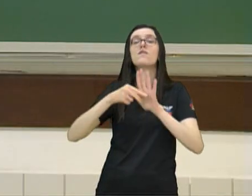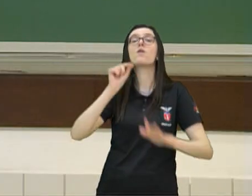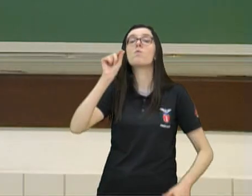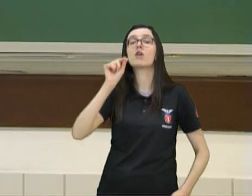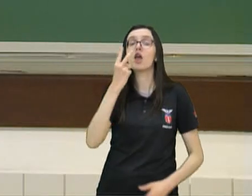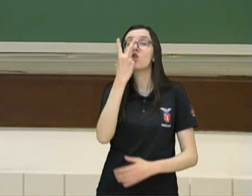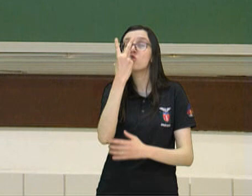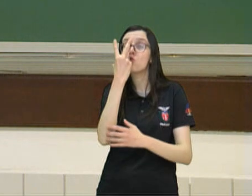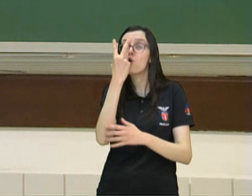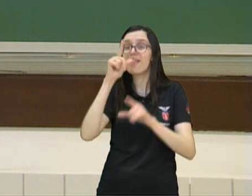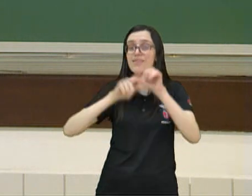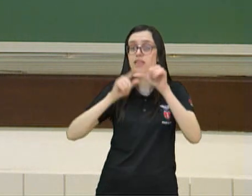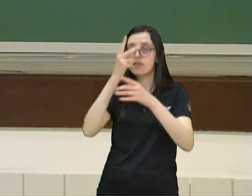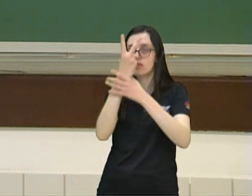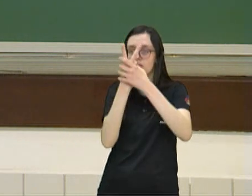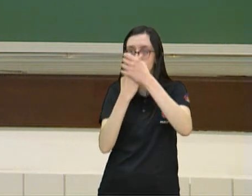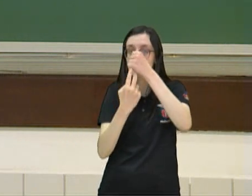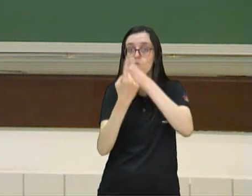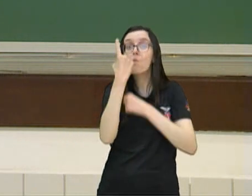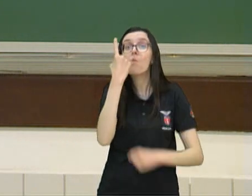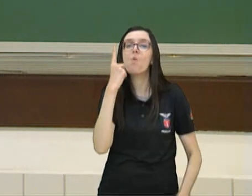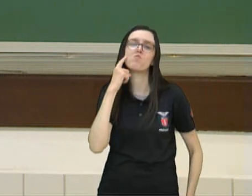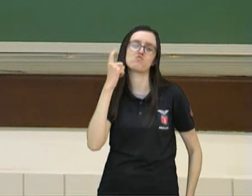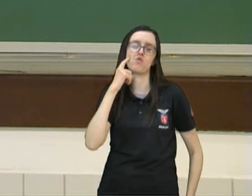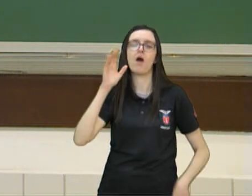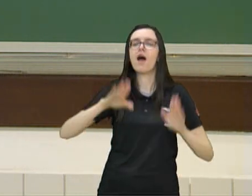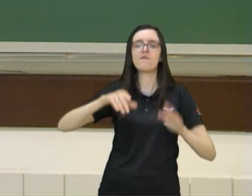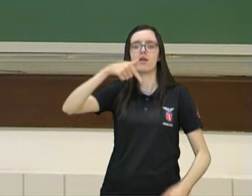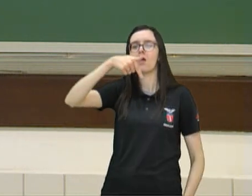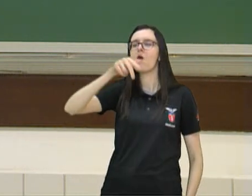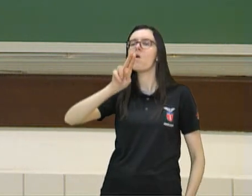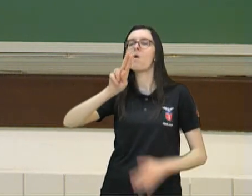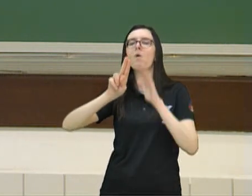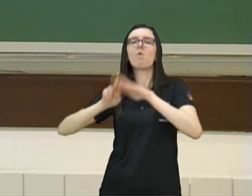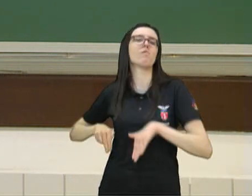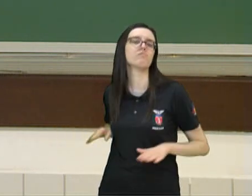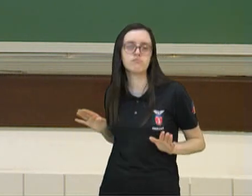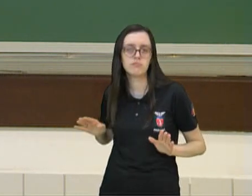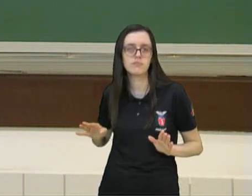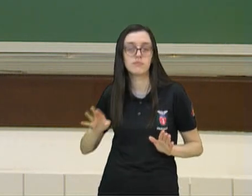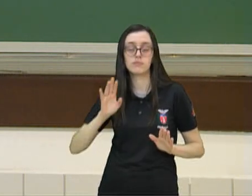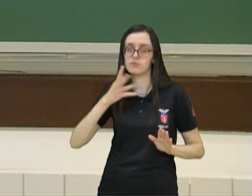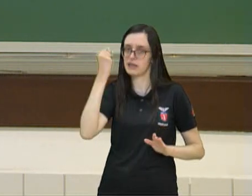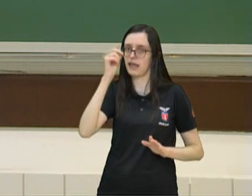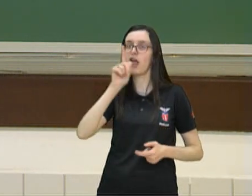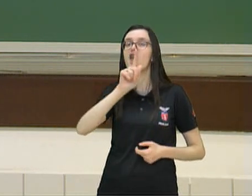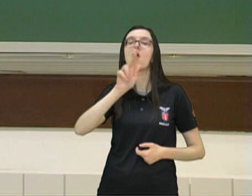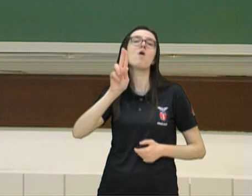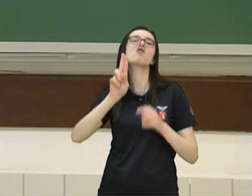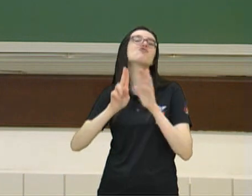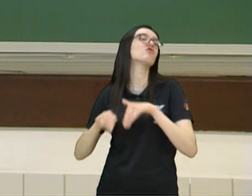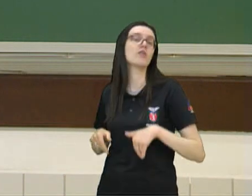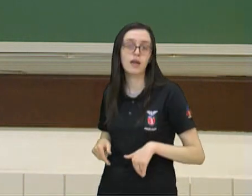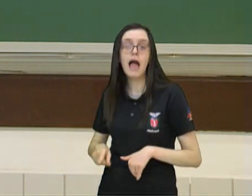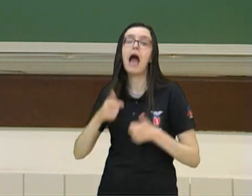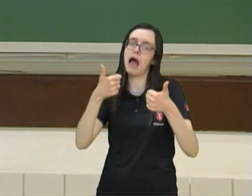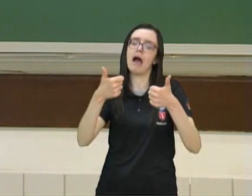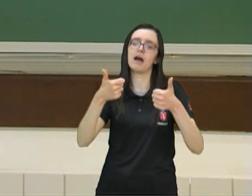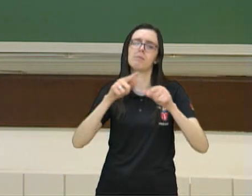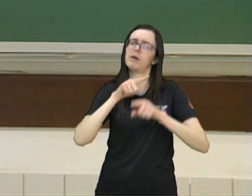o U. A mesma coisa vai acontecer quando eu tiver o G e o U, ok? Não esqueçam disso. Informação muito